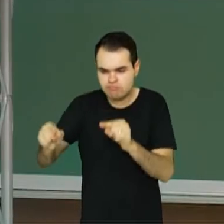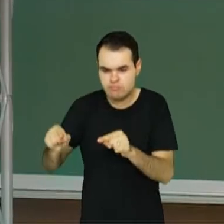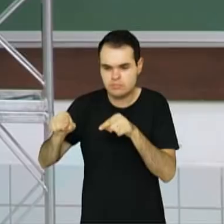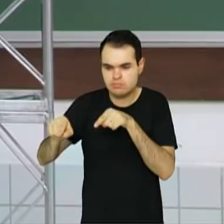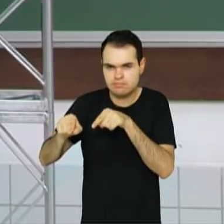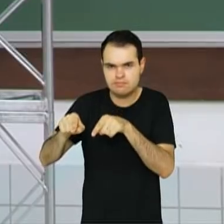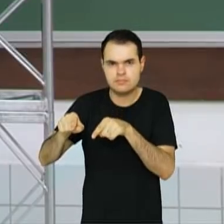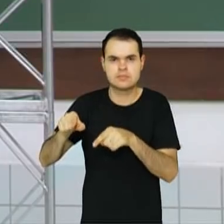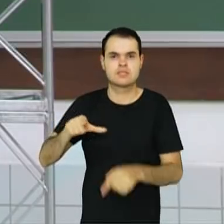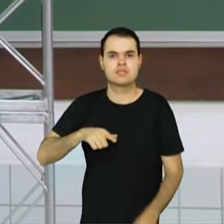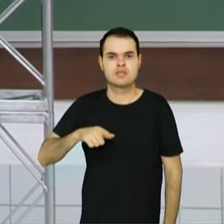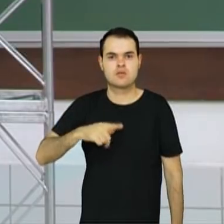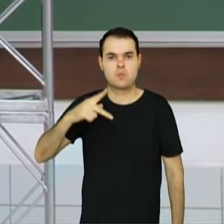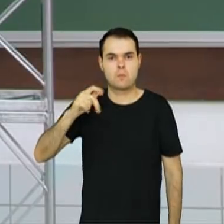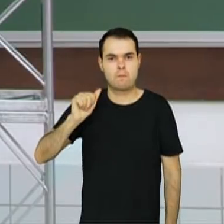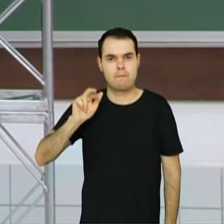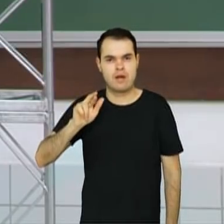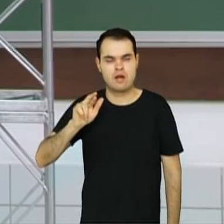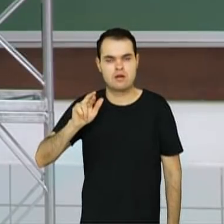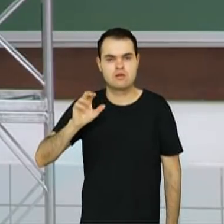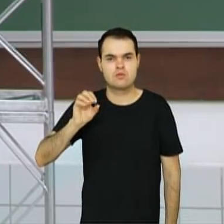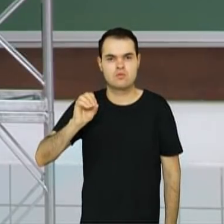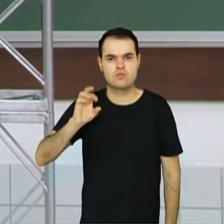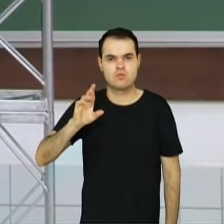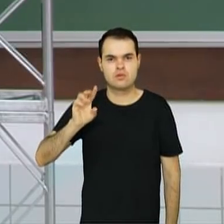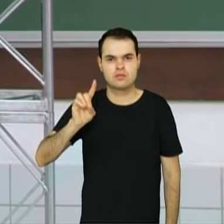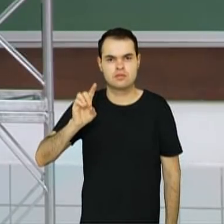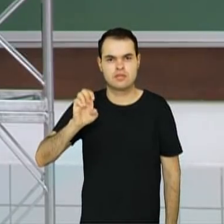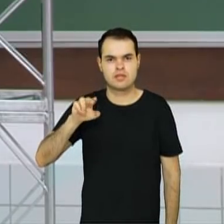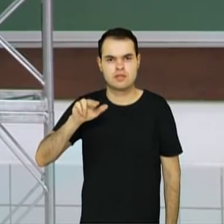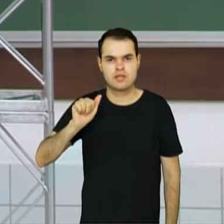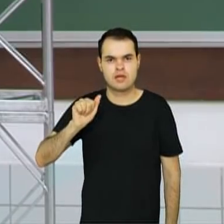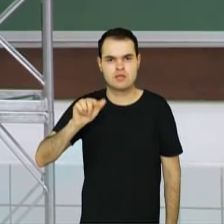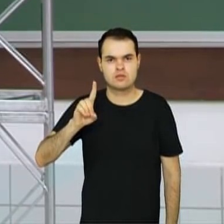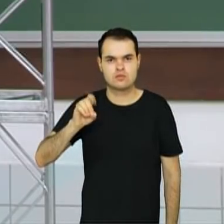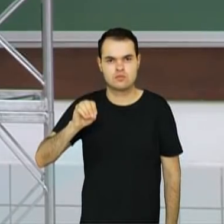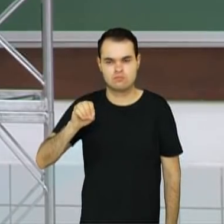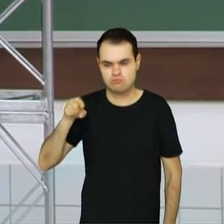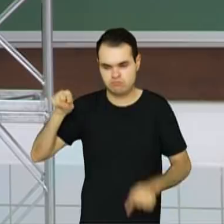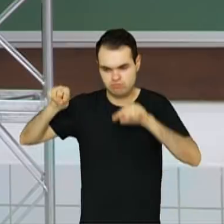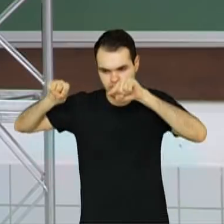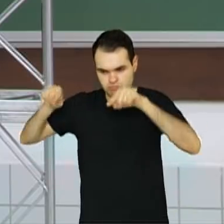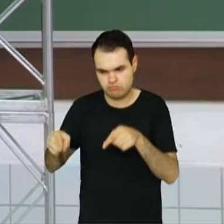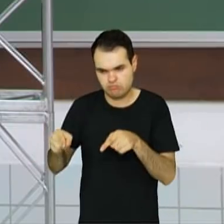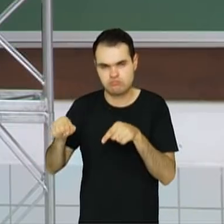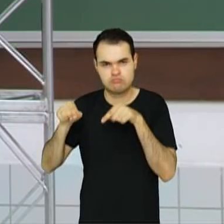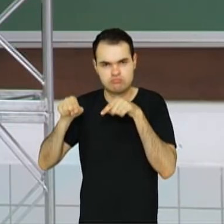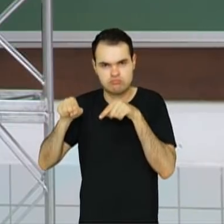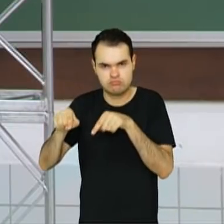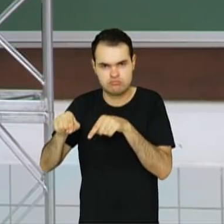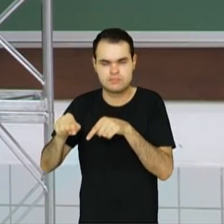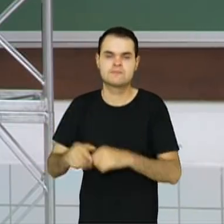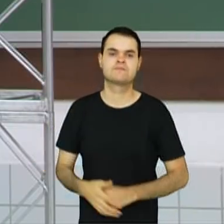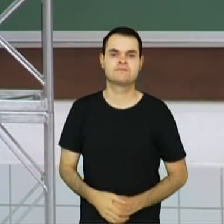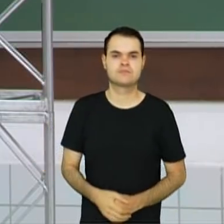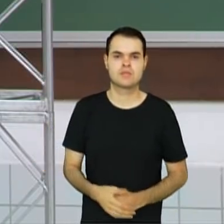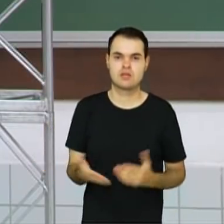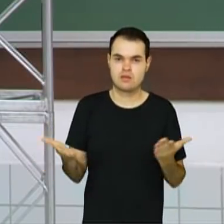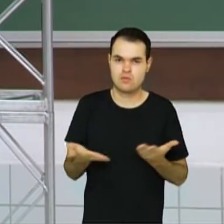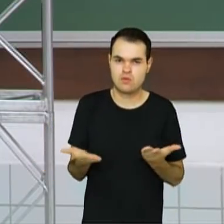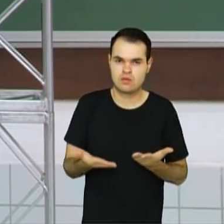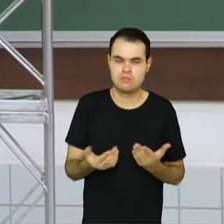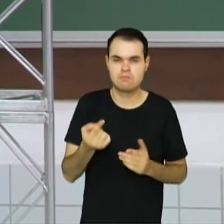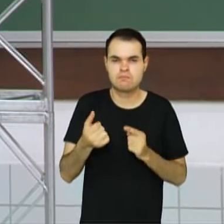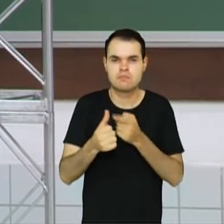equações. Existem várias formas de você resolver o sistema, entretanto, o método de substituição é o primeiro que a gente vai trabalhar,